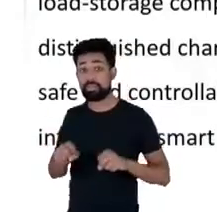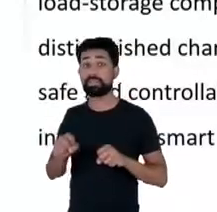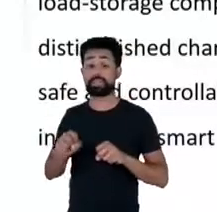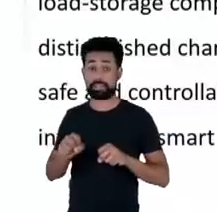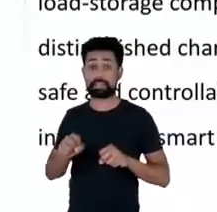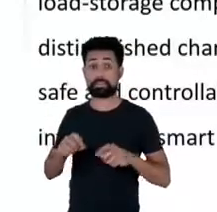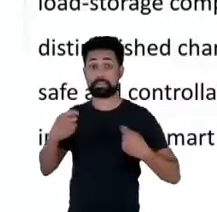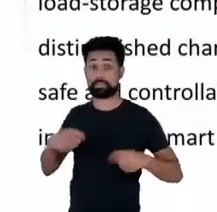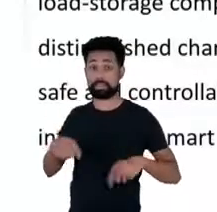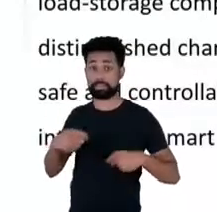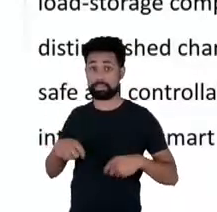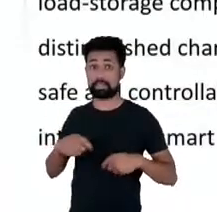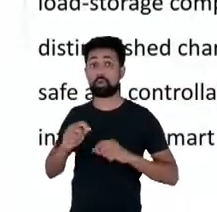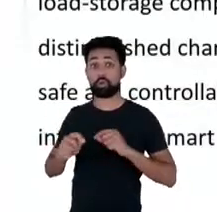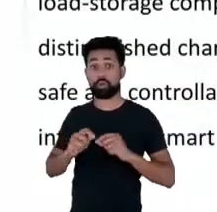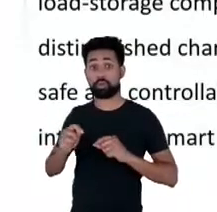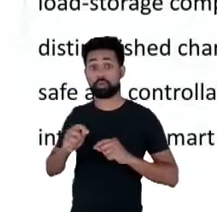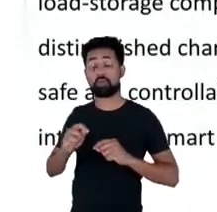precisa construir